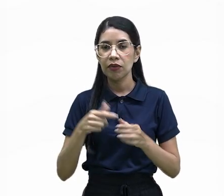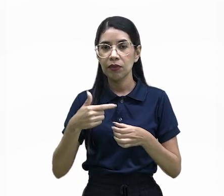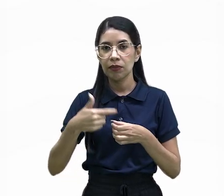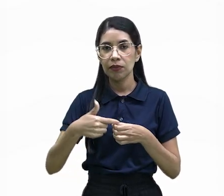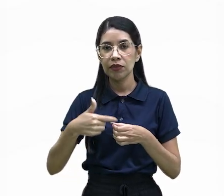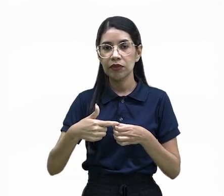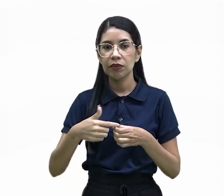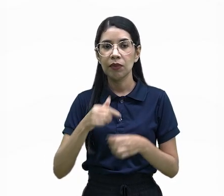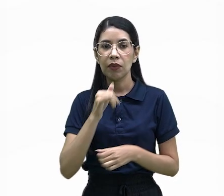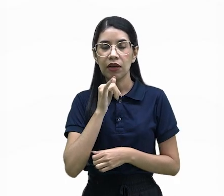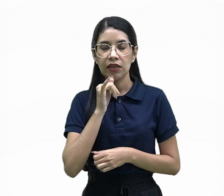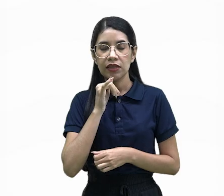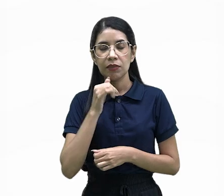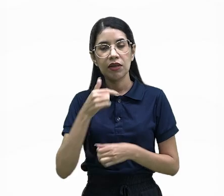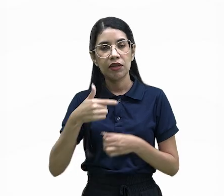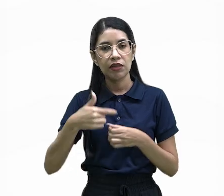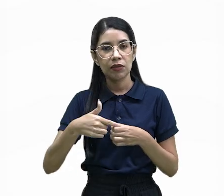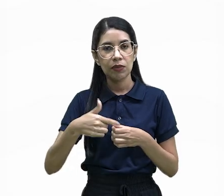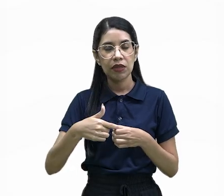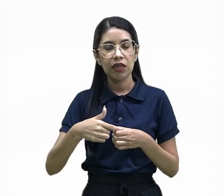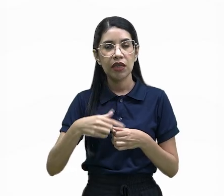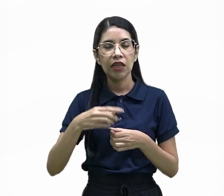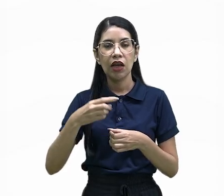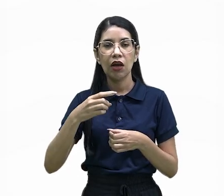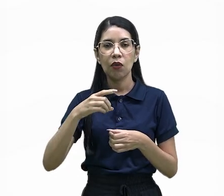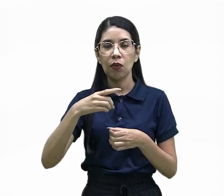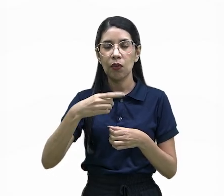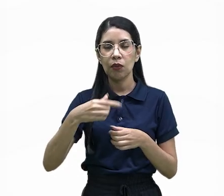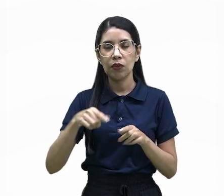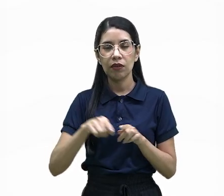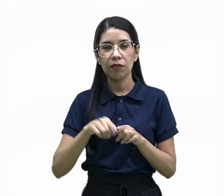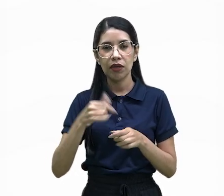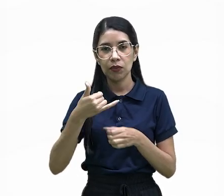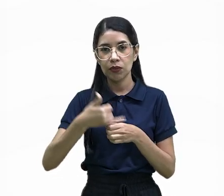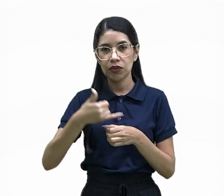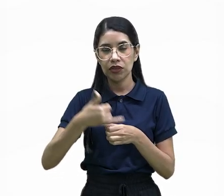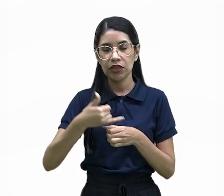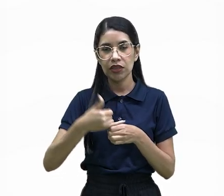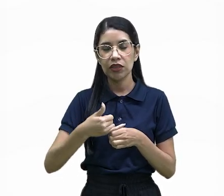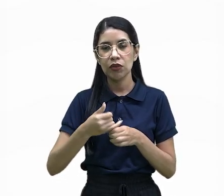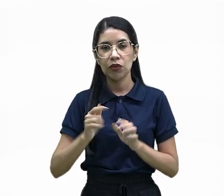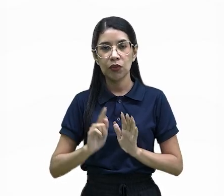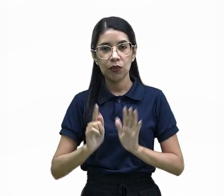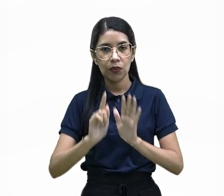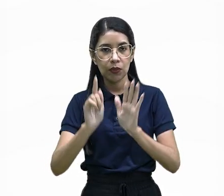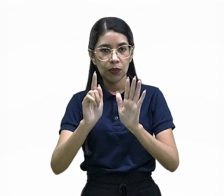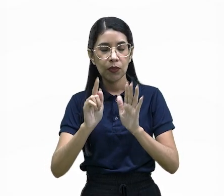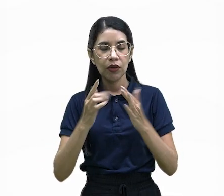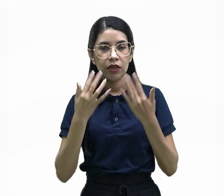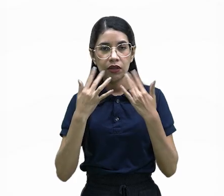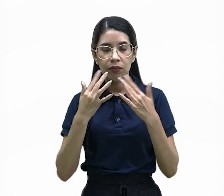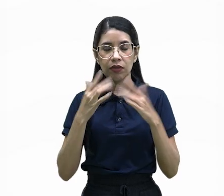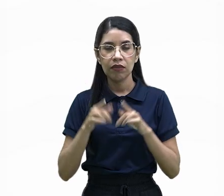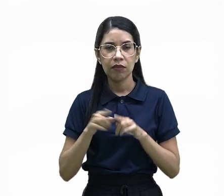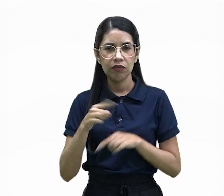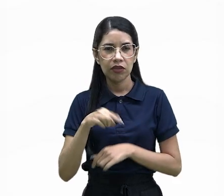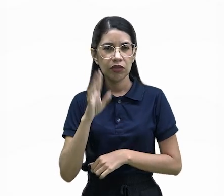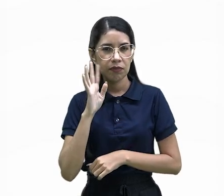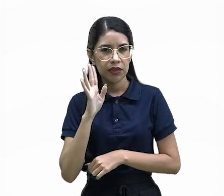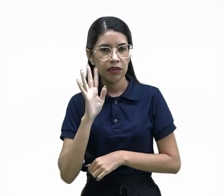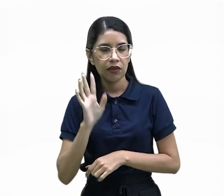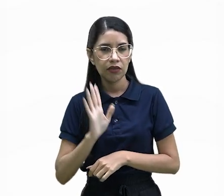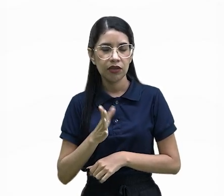combustíveis, como é o caso da gasolina, do diesel e do gás natural, né? Vocês já pensaram sobre isso? Pois é. Então, por